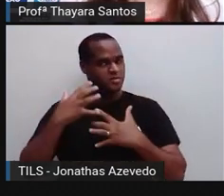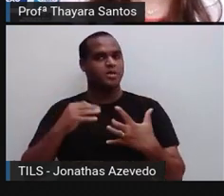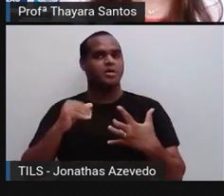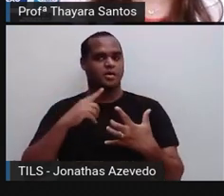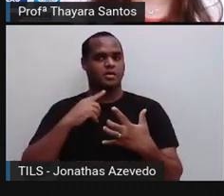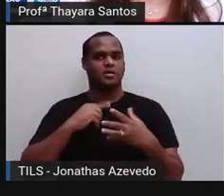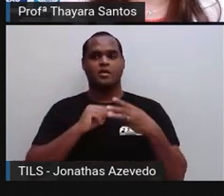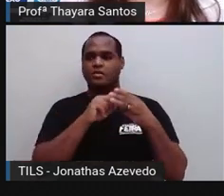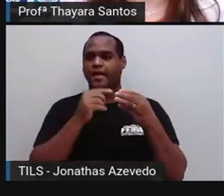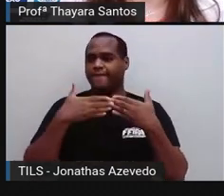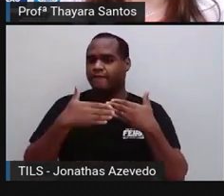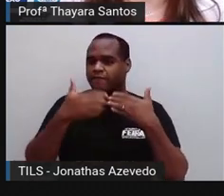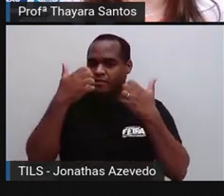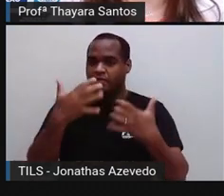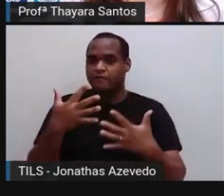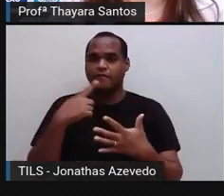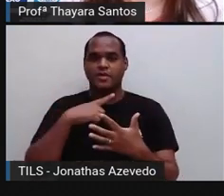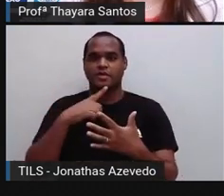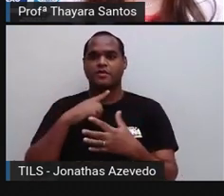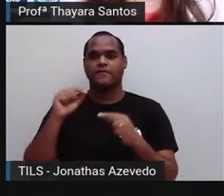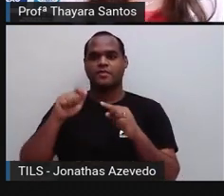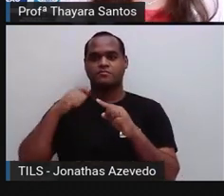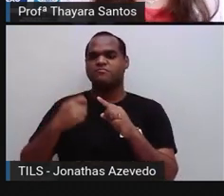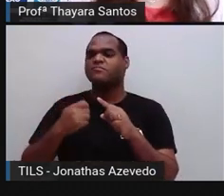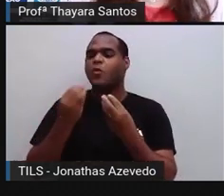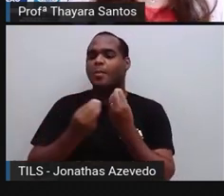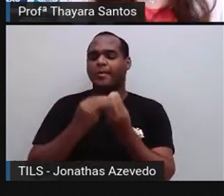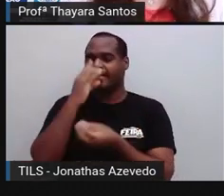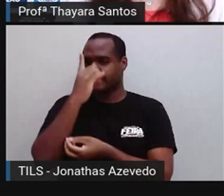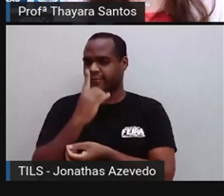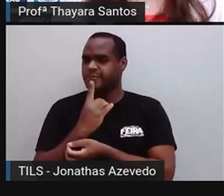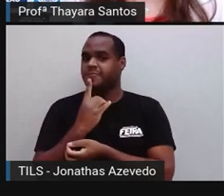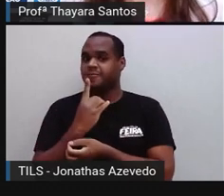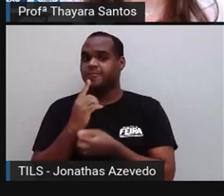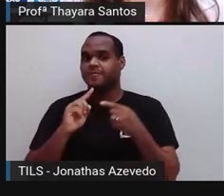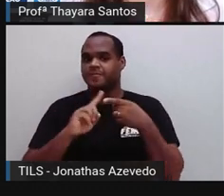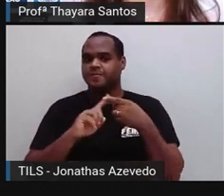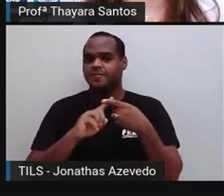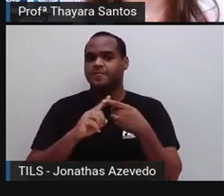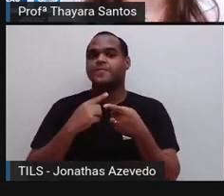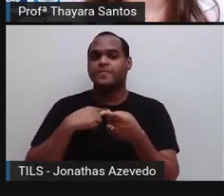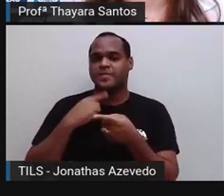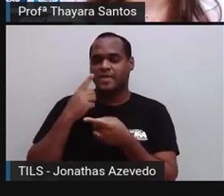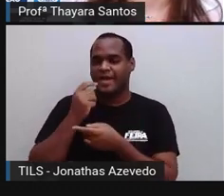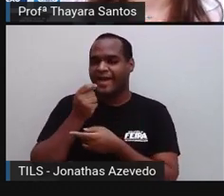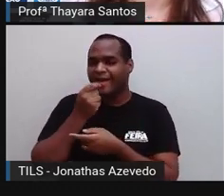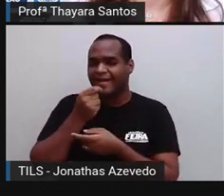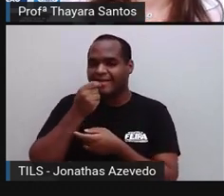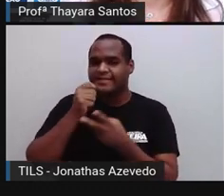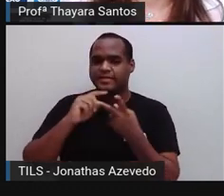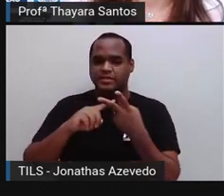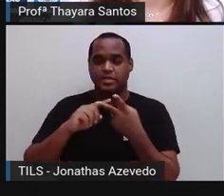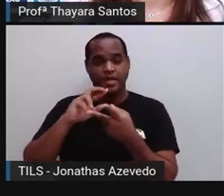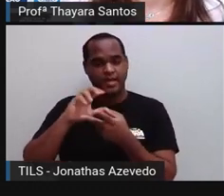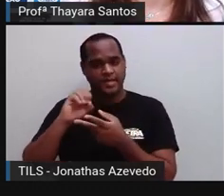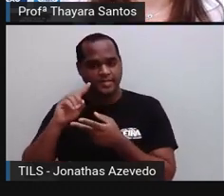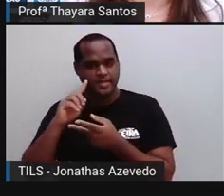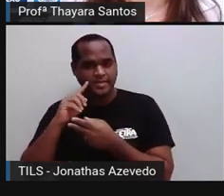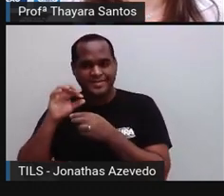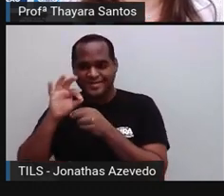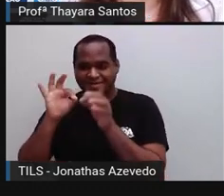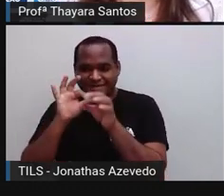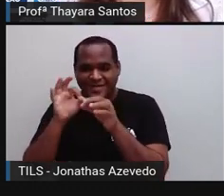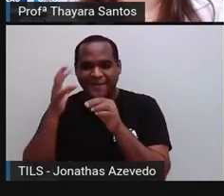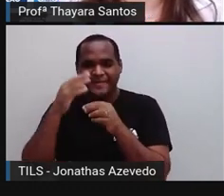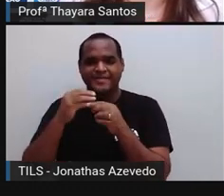Das substâncias abaixo, assinale aquela que apresenta um efeito depressor. Letra A, crack. B, êxtase. Letra